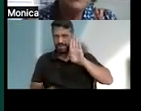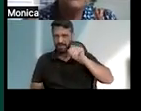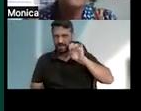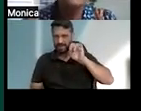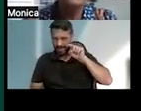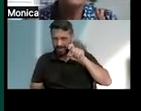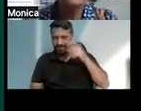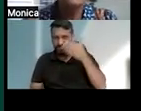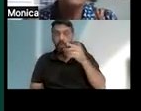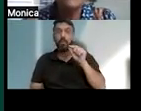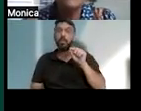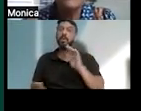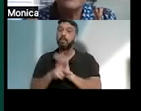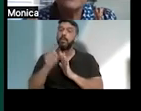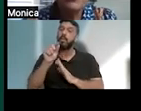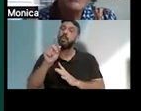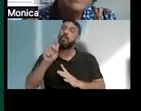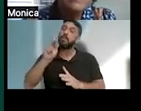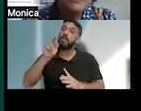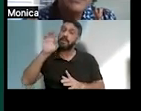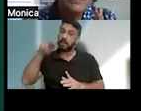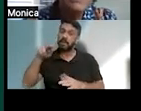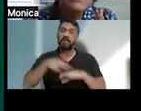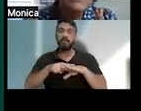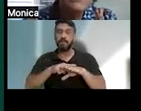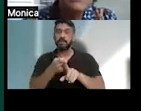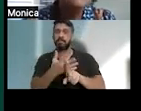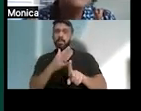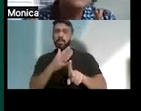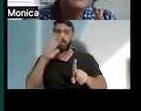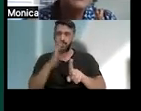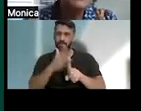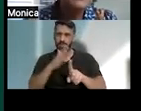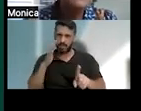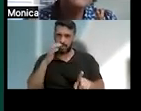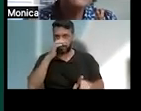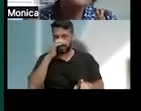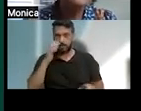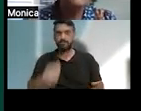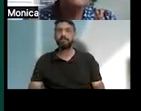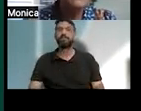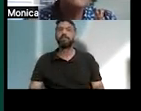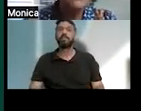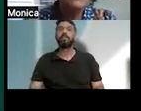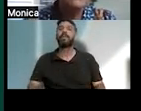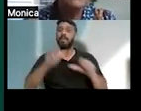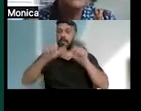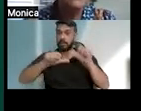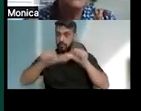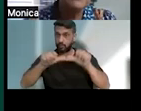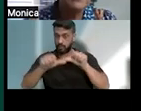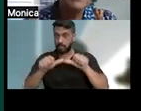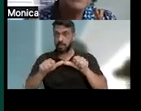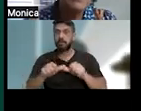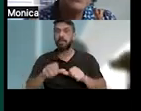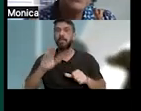pode produzir uma proteína verde fluorescente, que a gente chama de GP. Então, transformam essa bactéria com